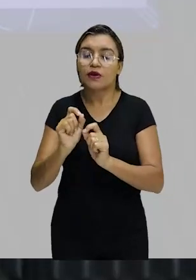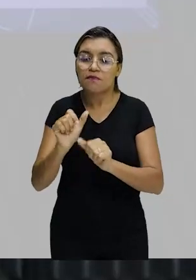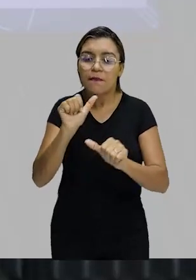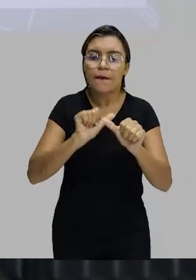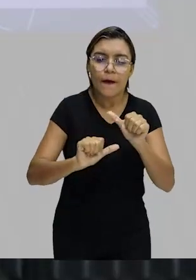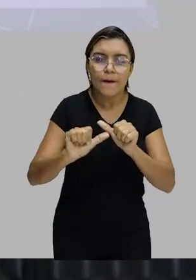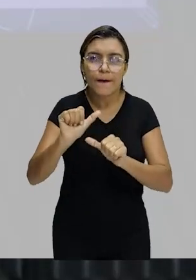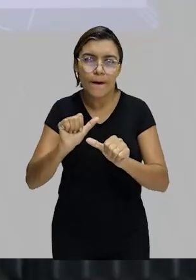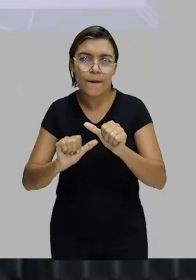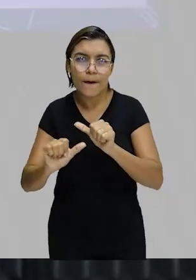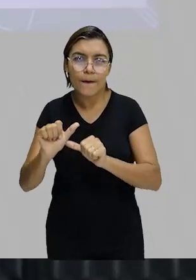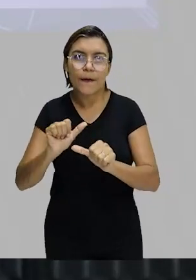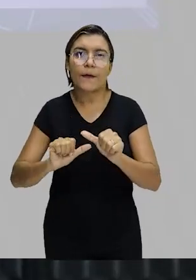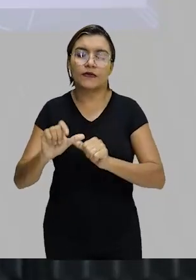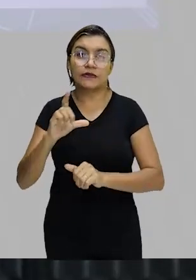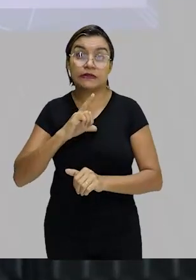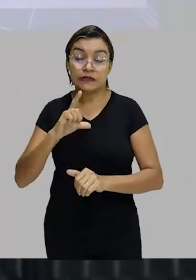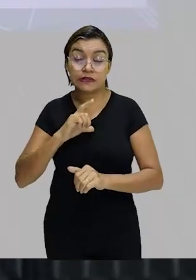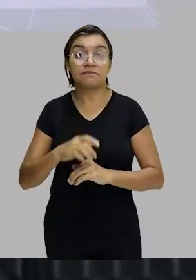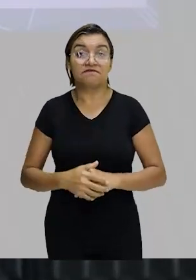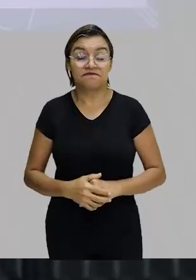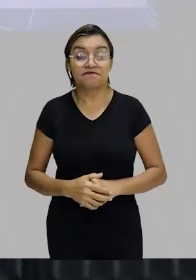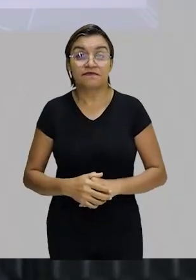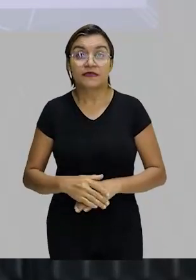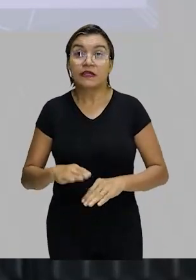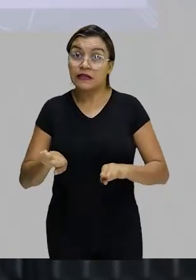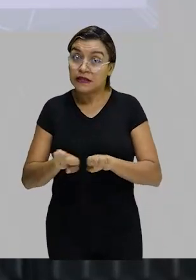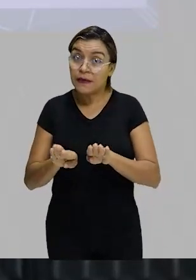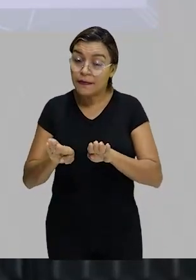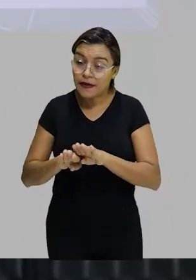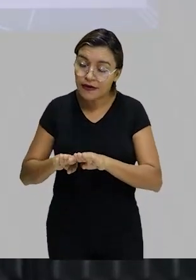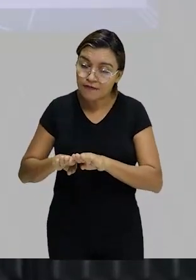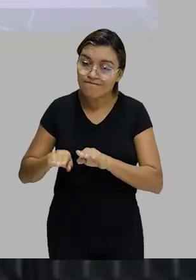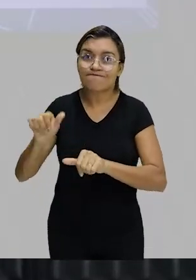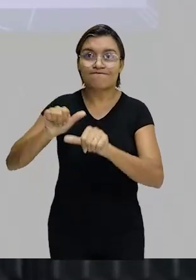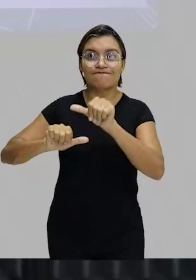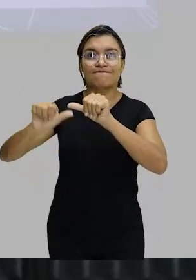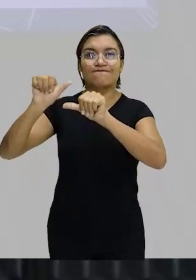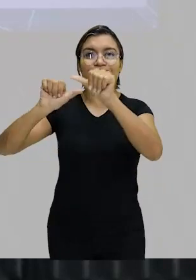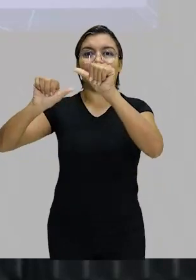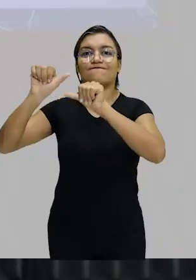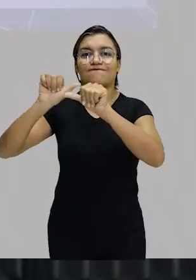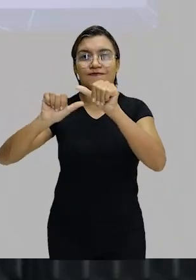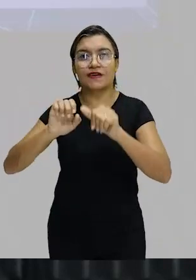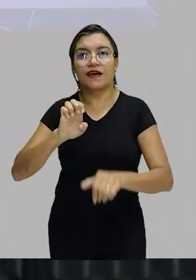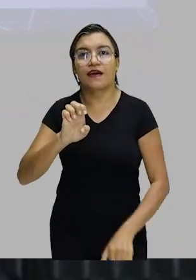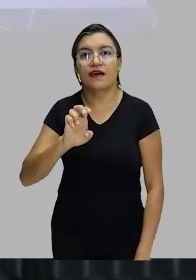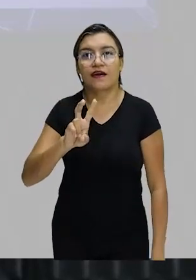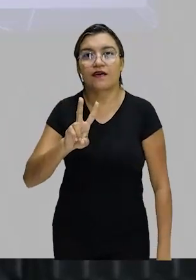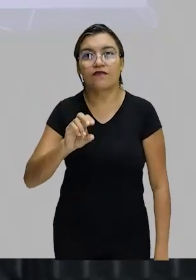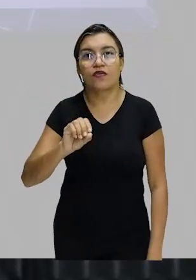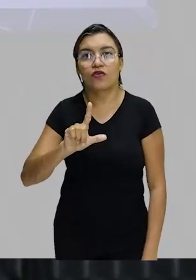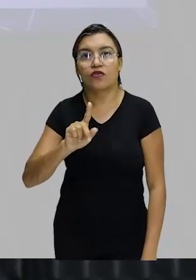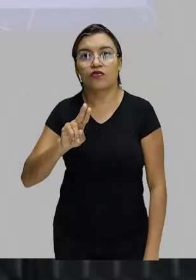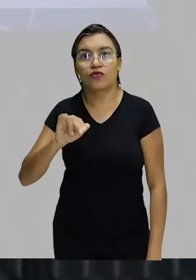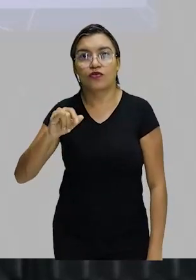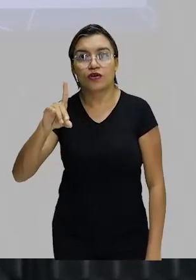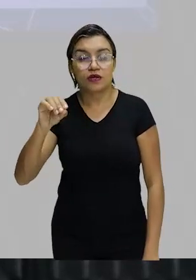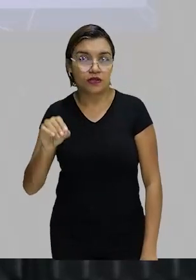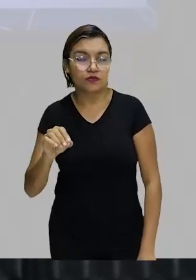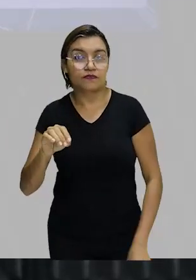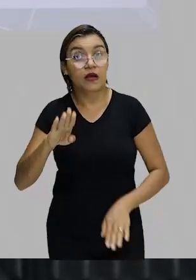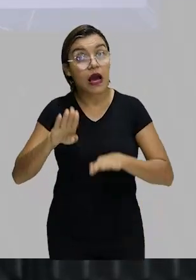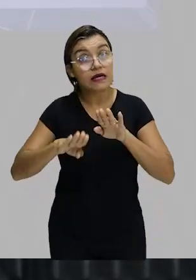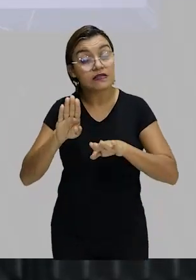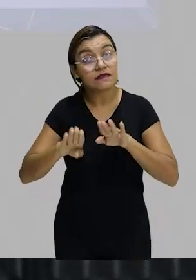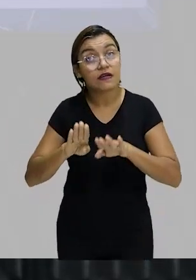modificando ou sofrendo mudanças e evoluindo, né? Esse termo evolução nem sempre pode ser positivo,